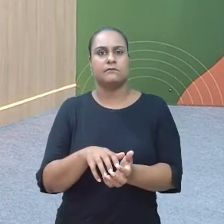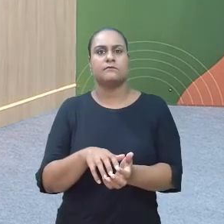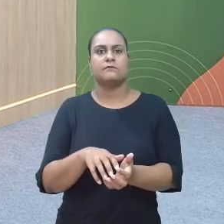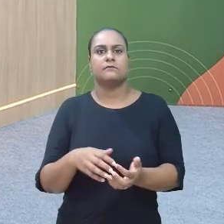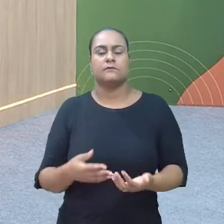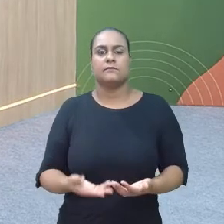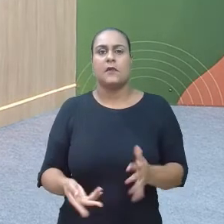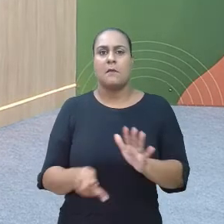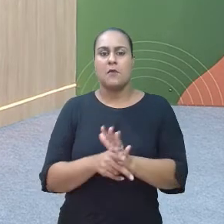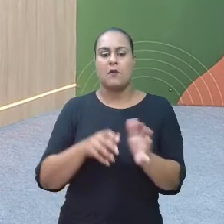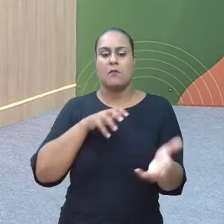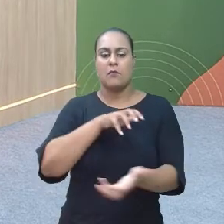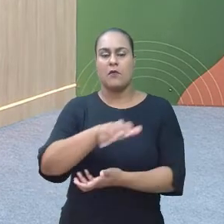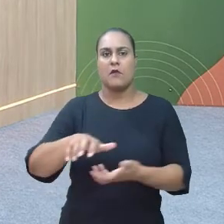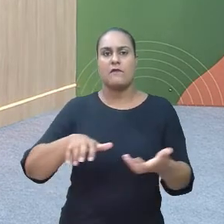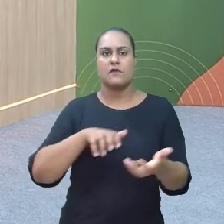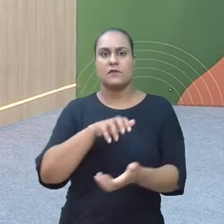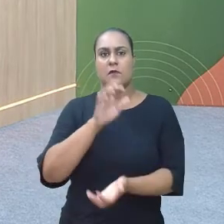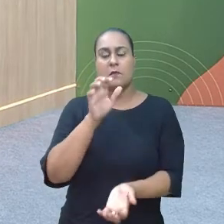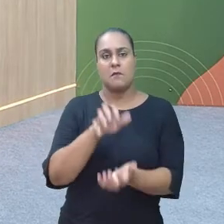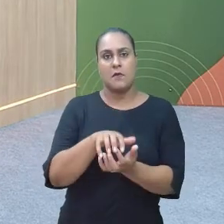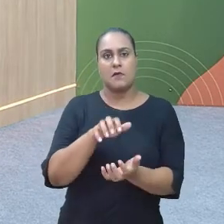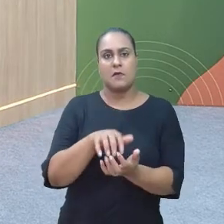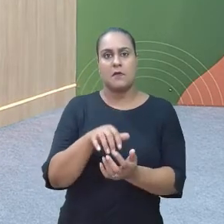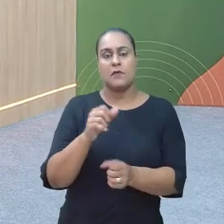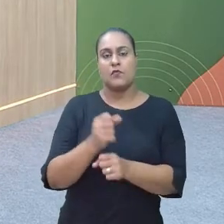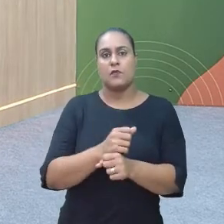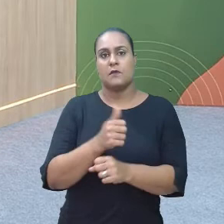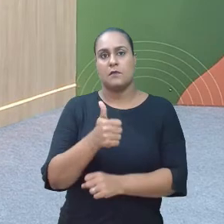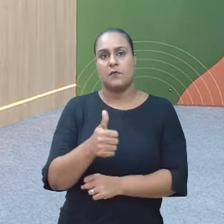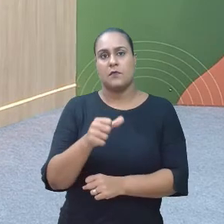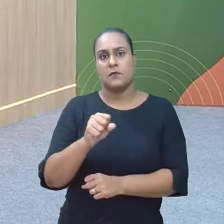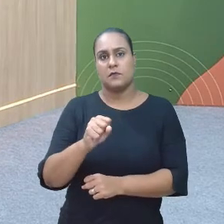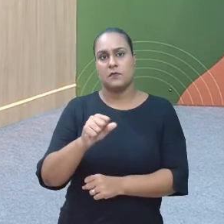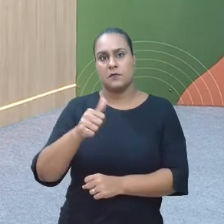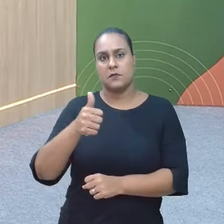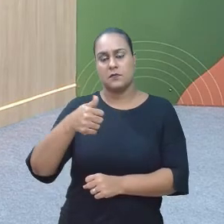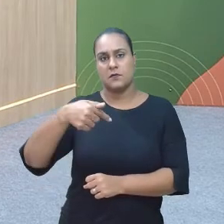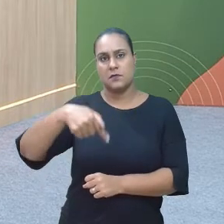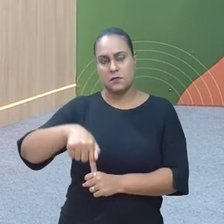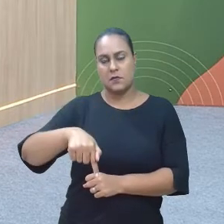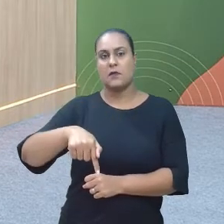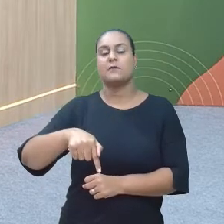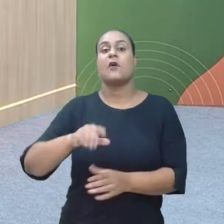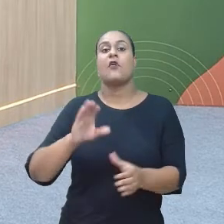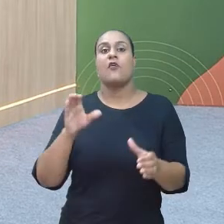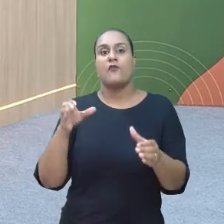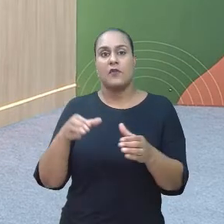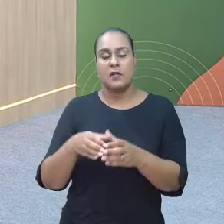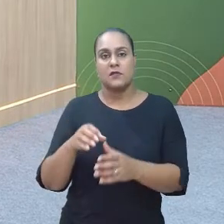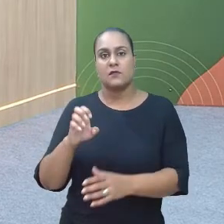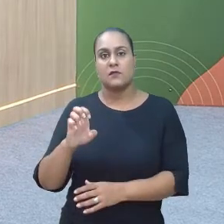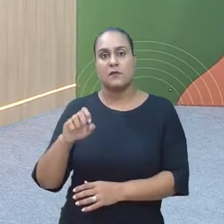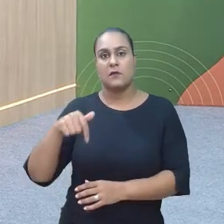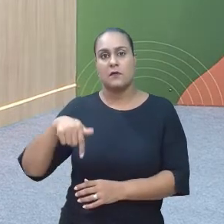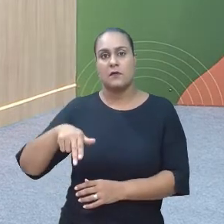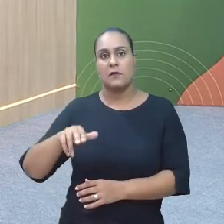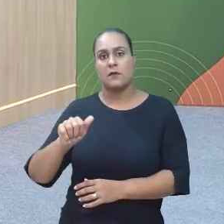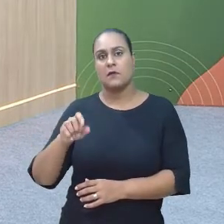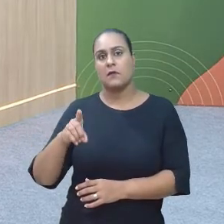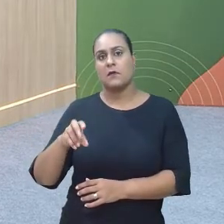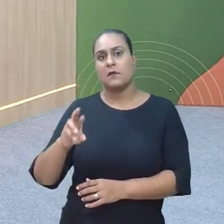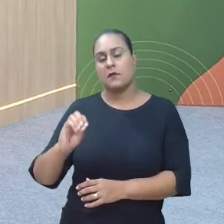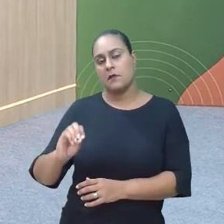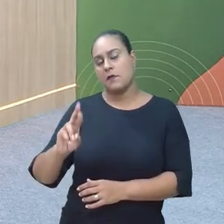própria Revolução Pernambucana de 1817, a Confederação do Equador de 1824, foram dois movimentos